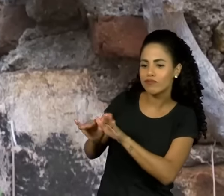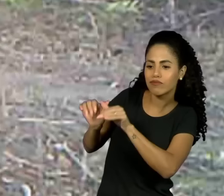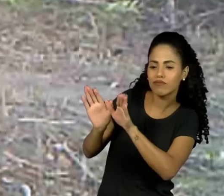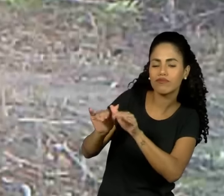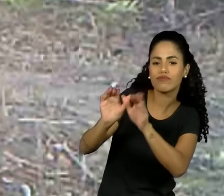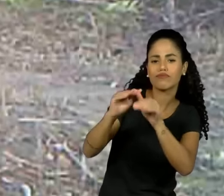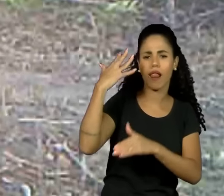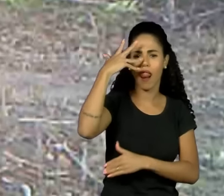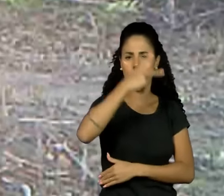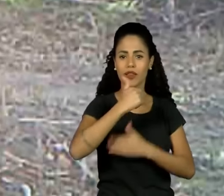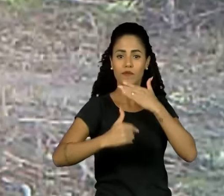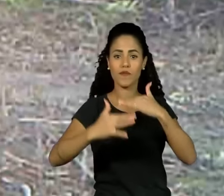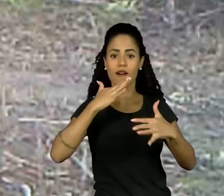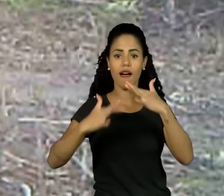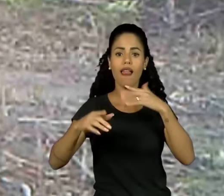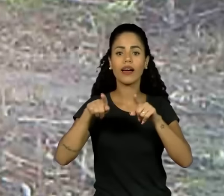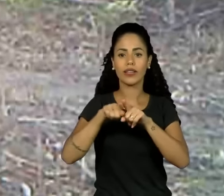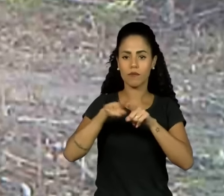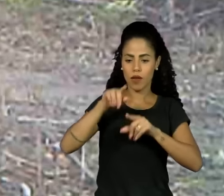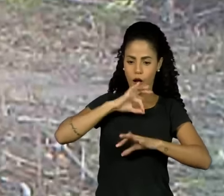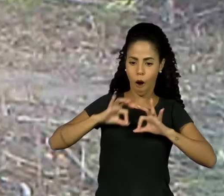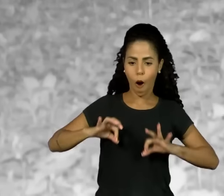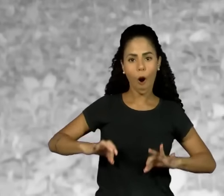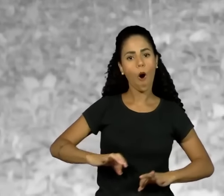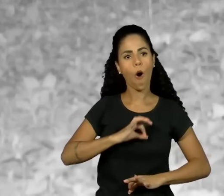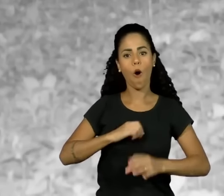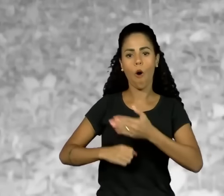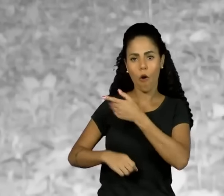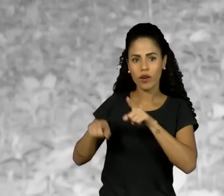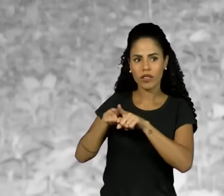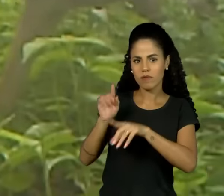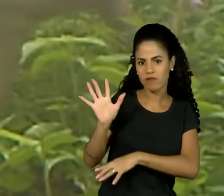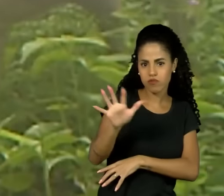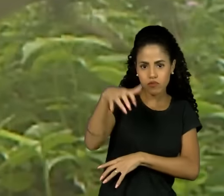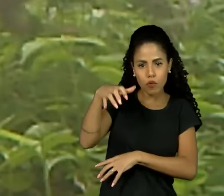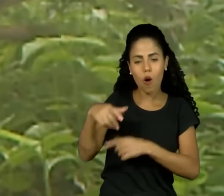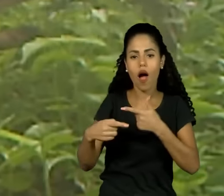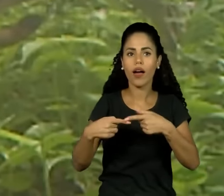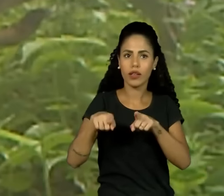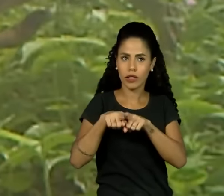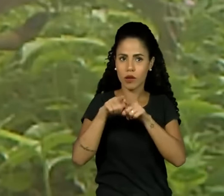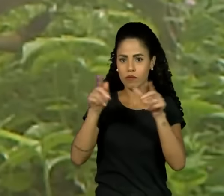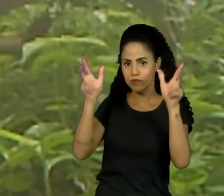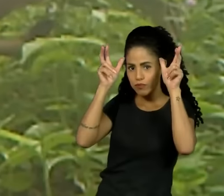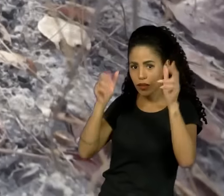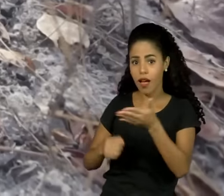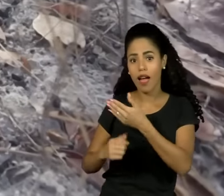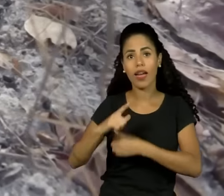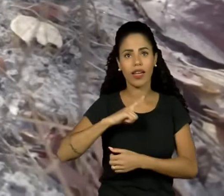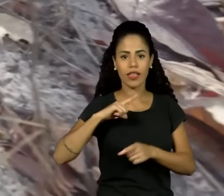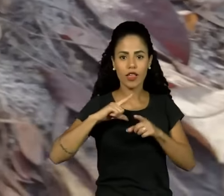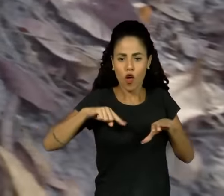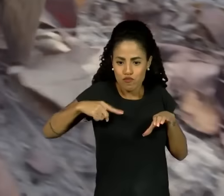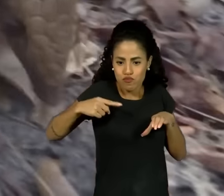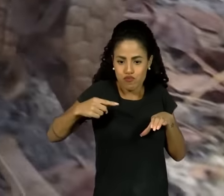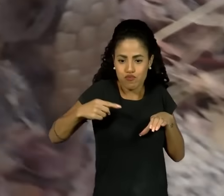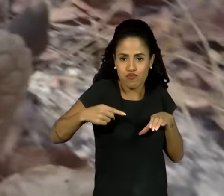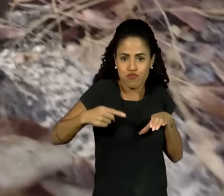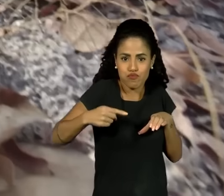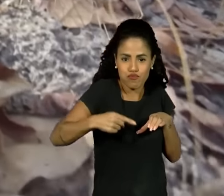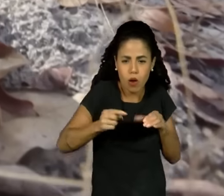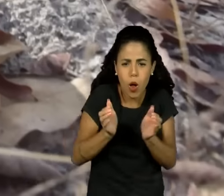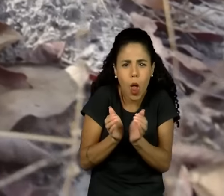exuberante, mamíferos como a onça parda, a jaguatirica, o veado catingueiro, o tatu-bola, o